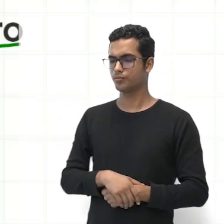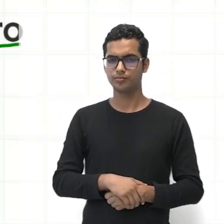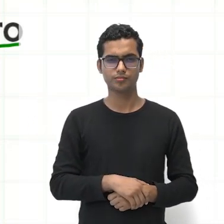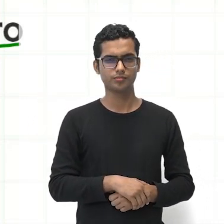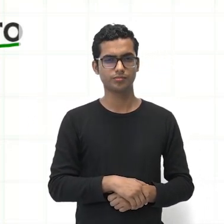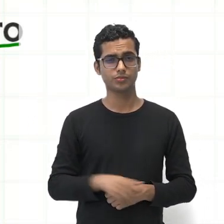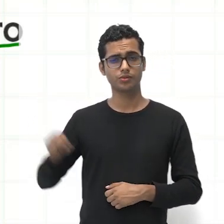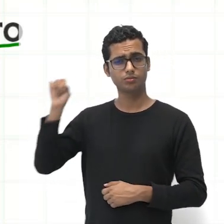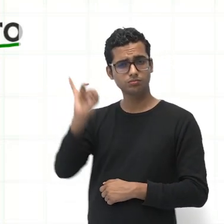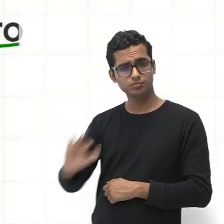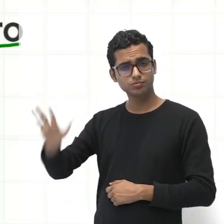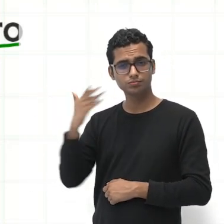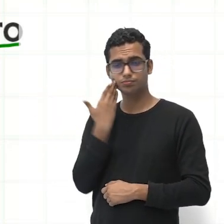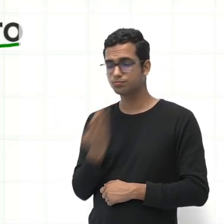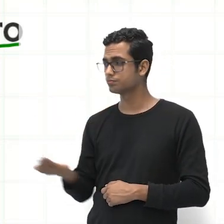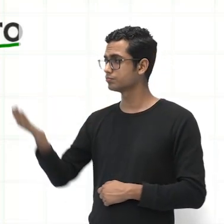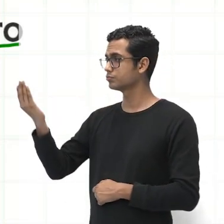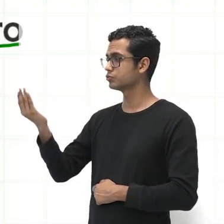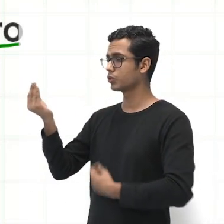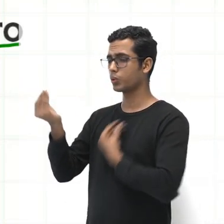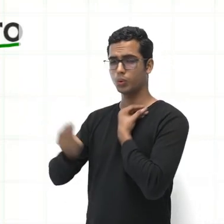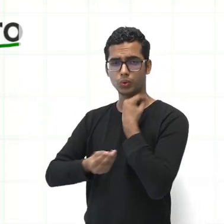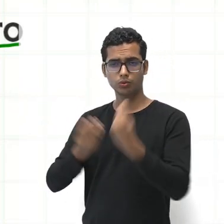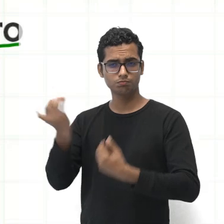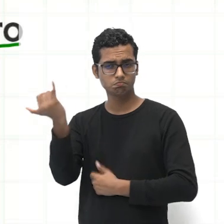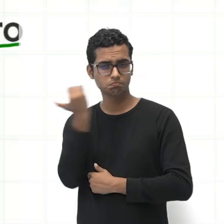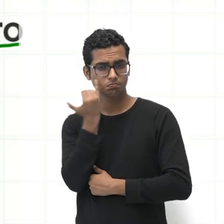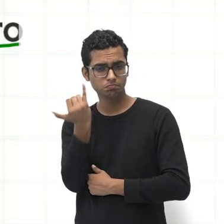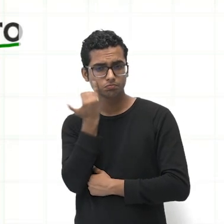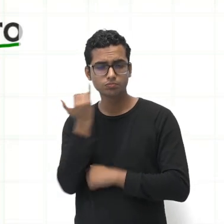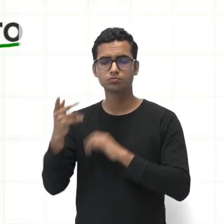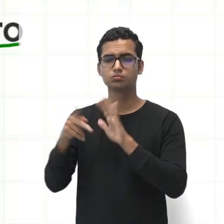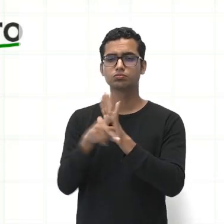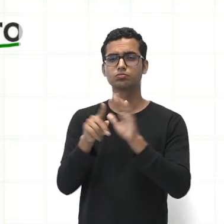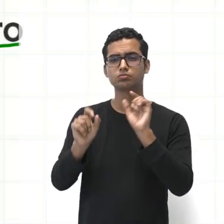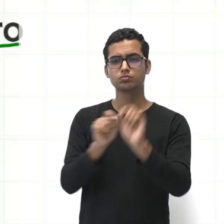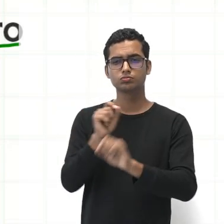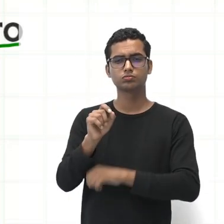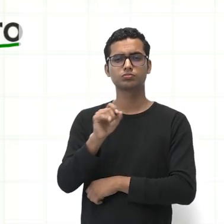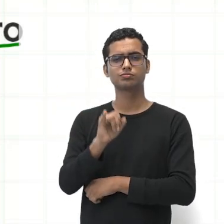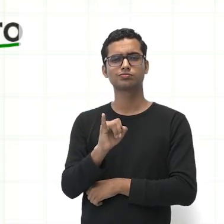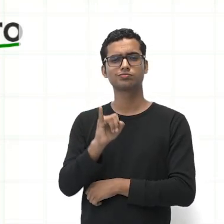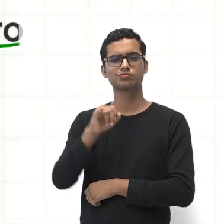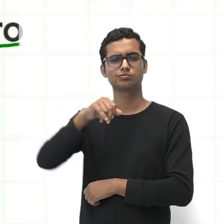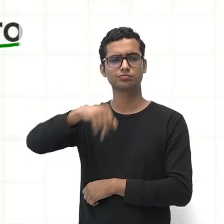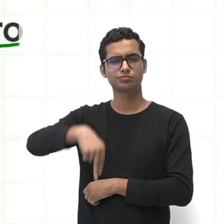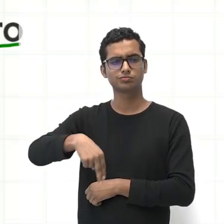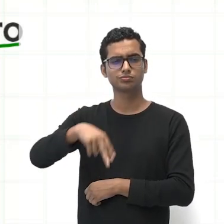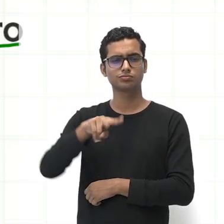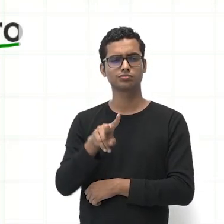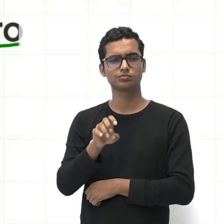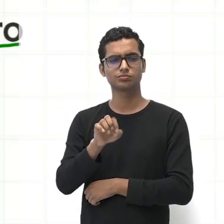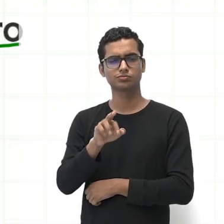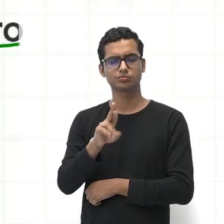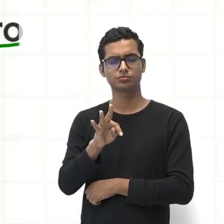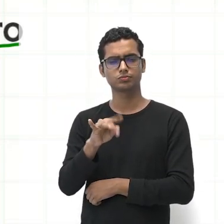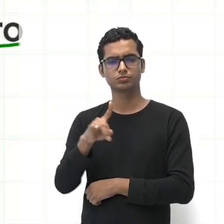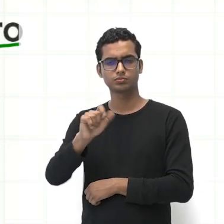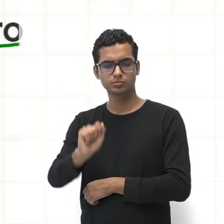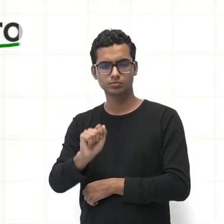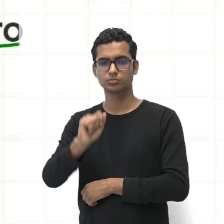essa imagem é recebida de forma invertida, mas quando ela